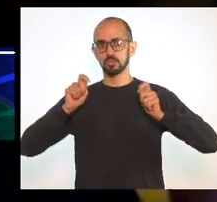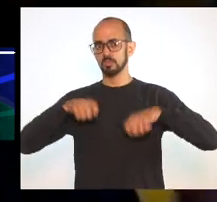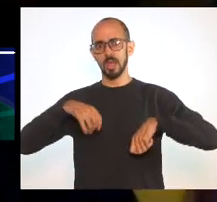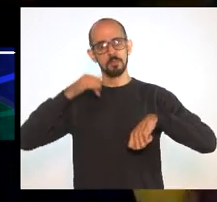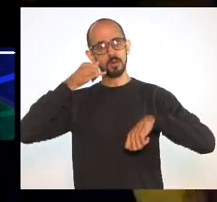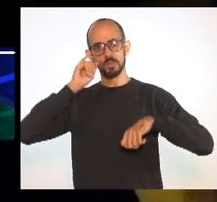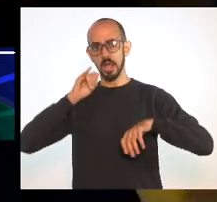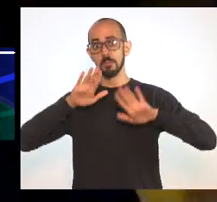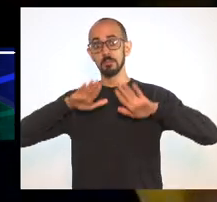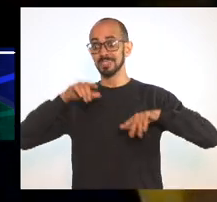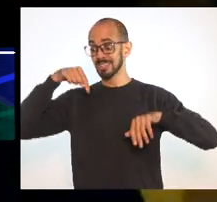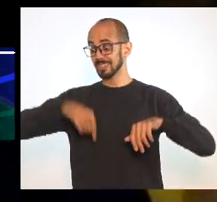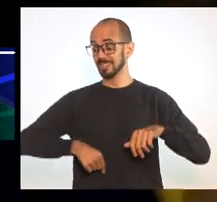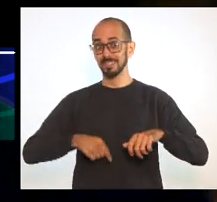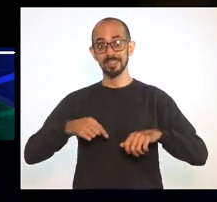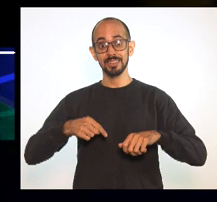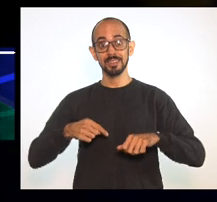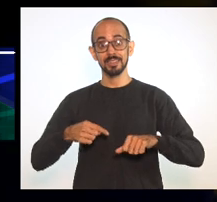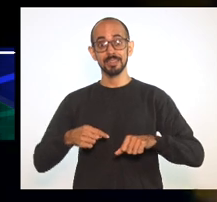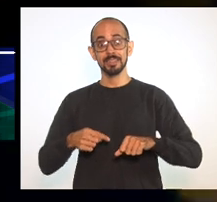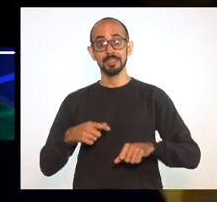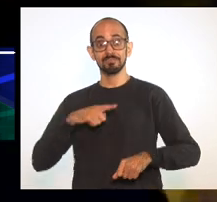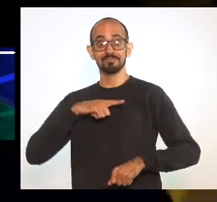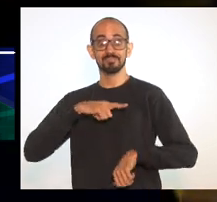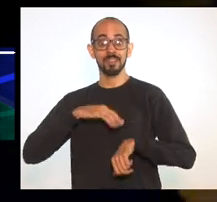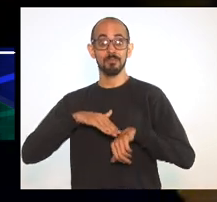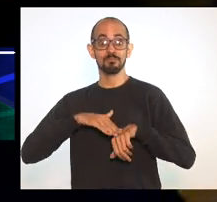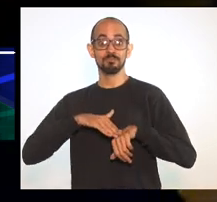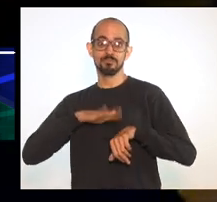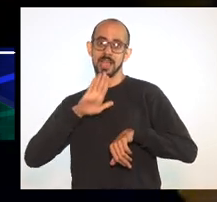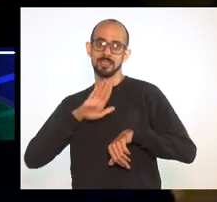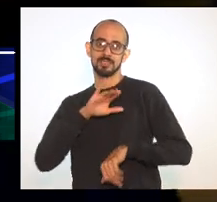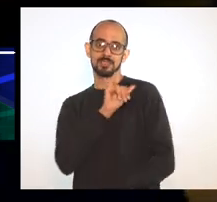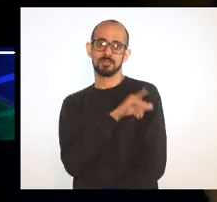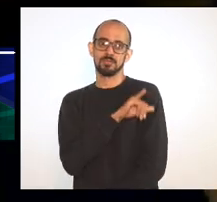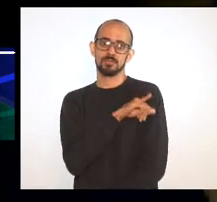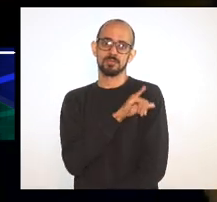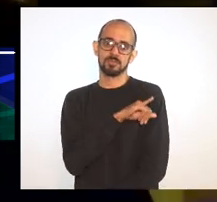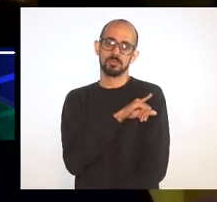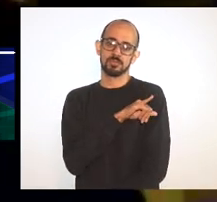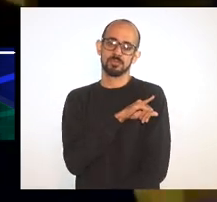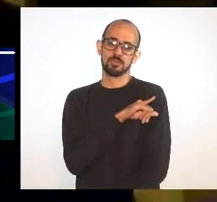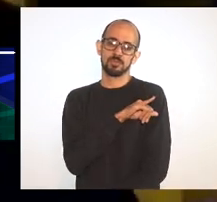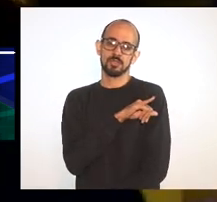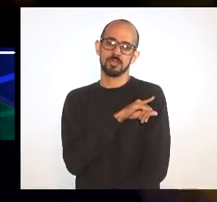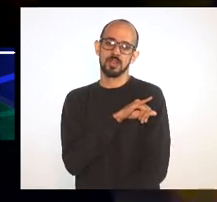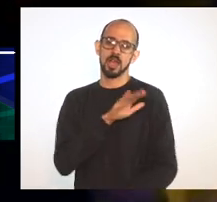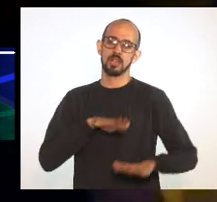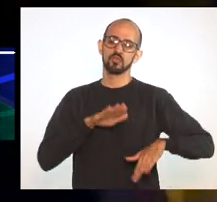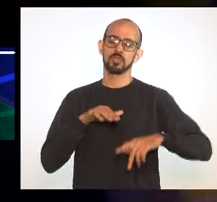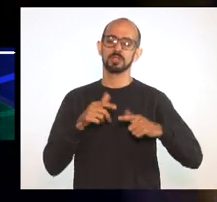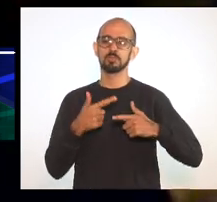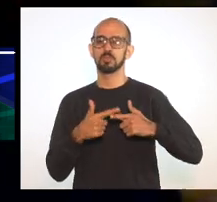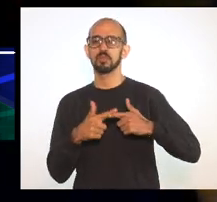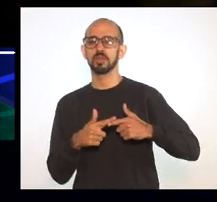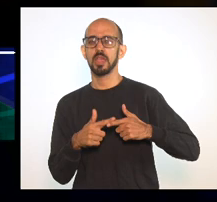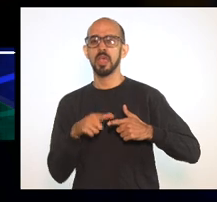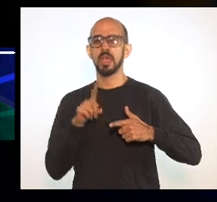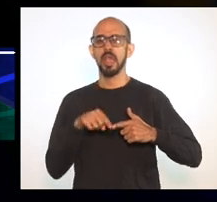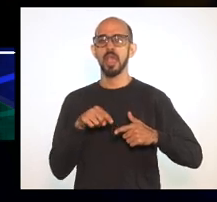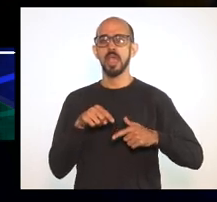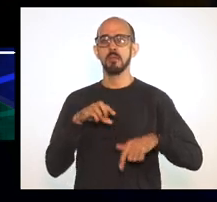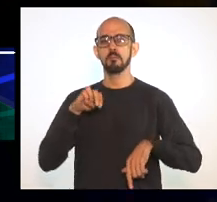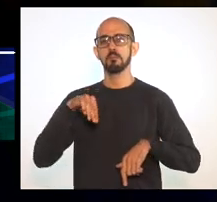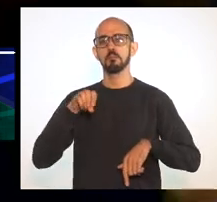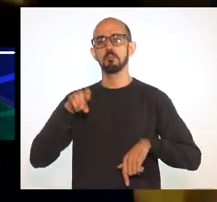que, por razões comerciais, muitas vezes, ou de comodismo por outras, ou de falta de informação, O Brasil é